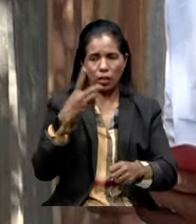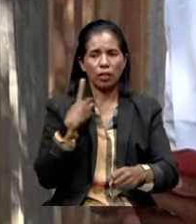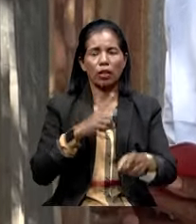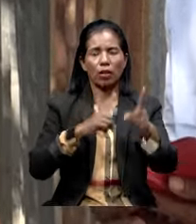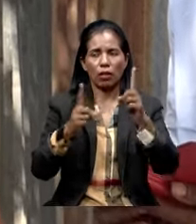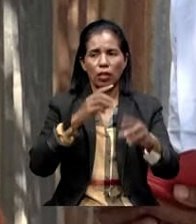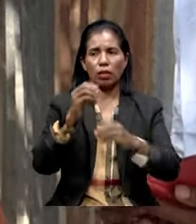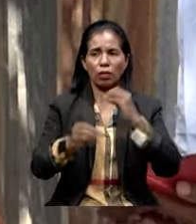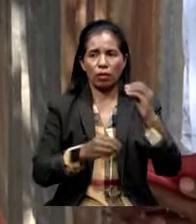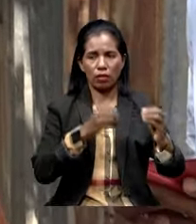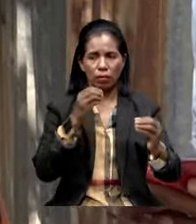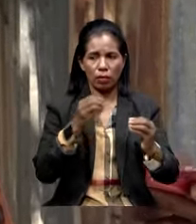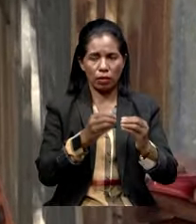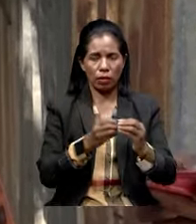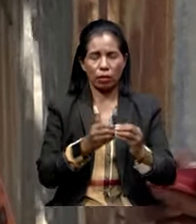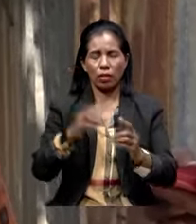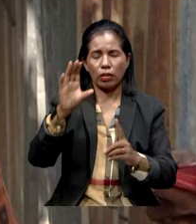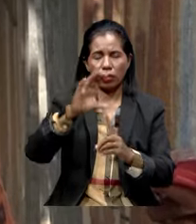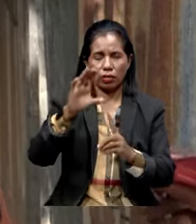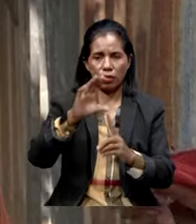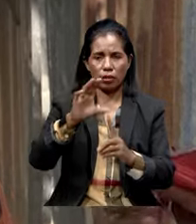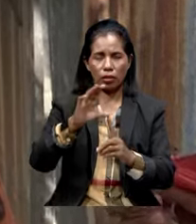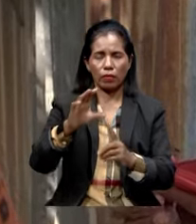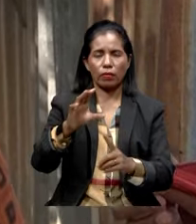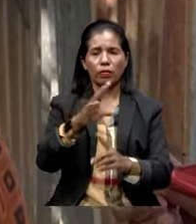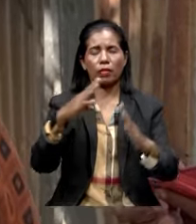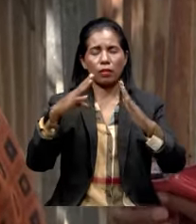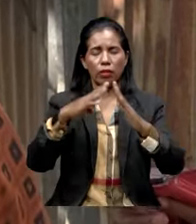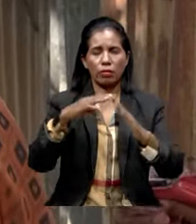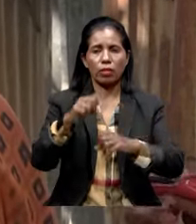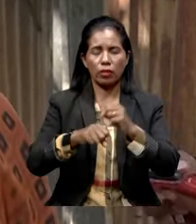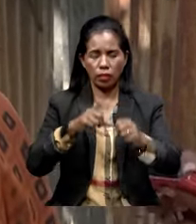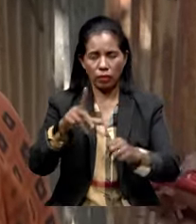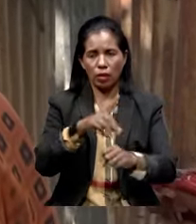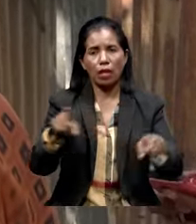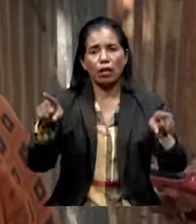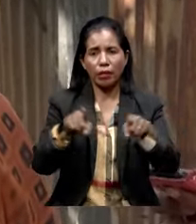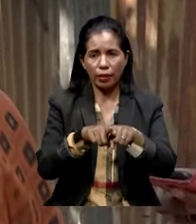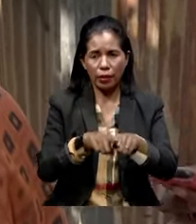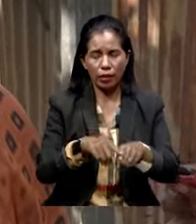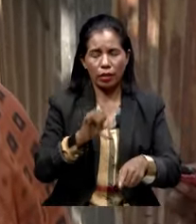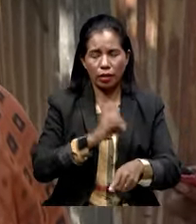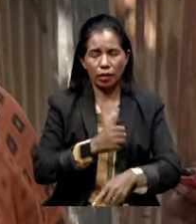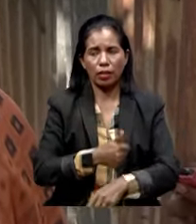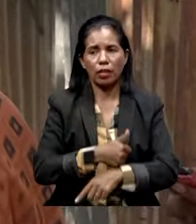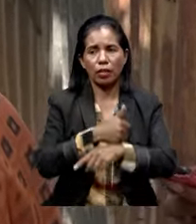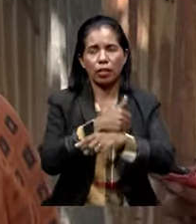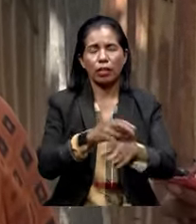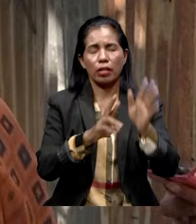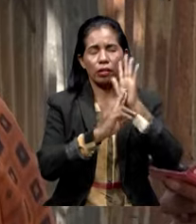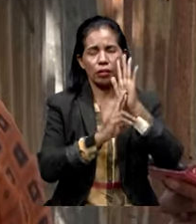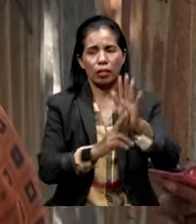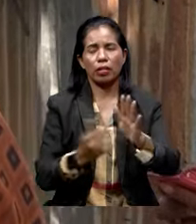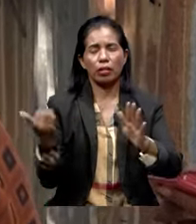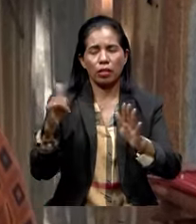uma vai se ficar civil. Hanesan, how representa Sira, é